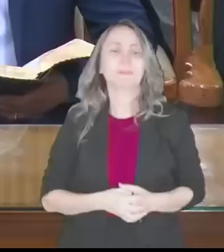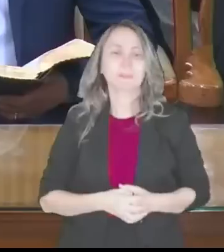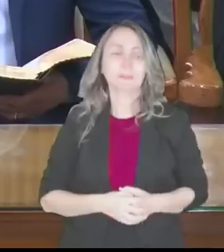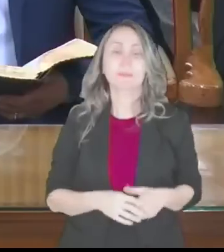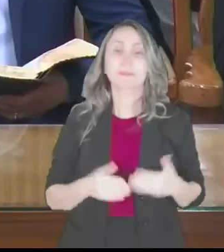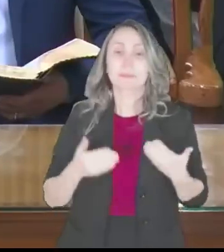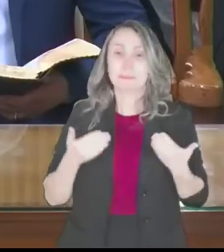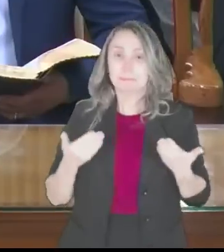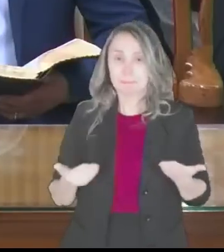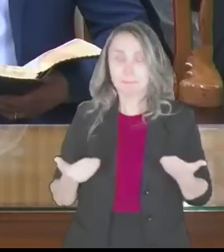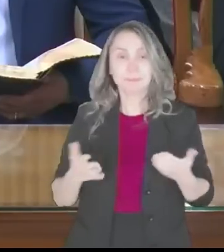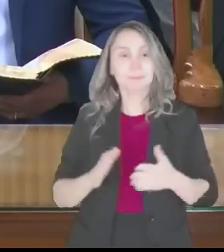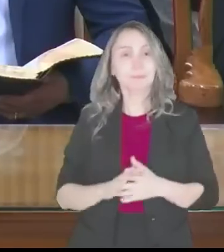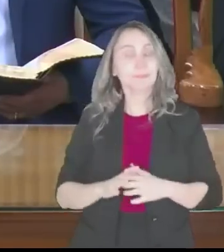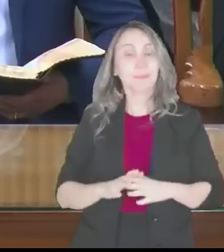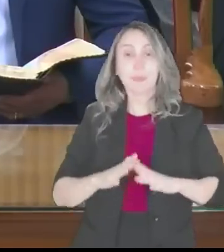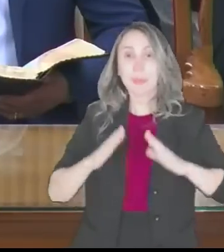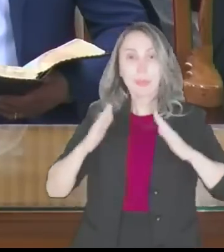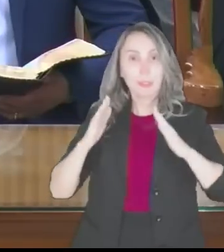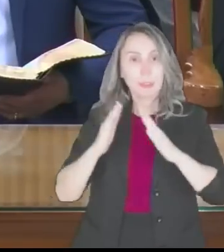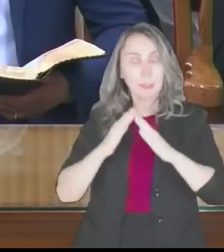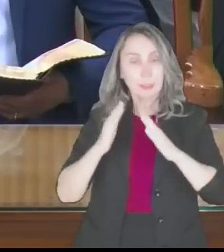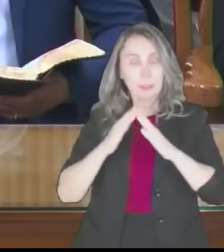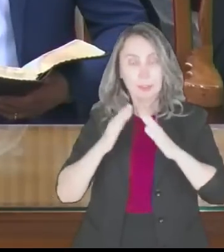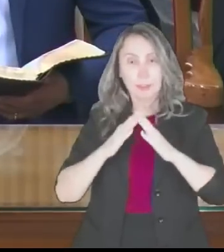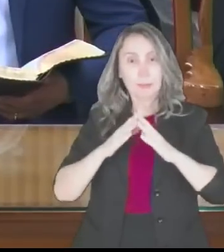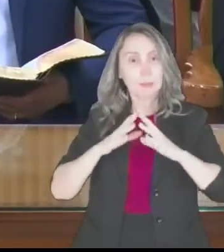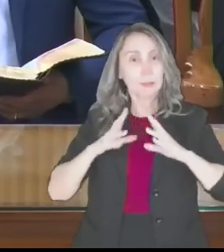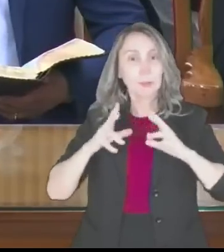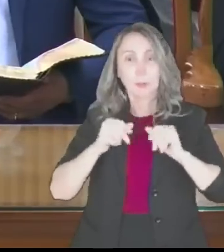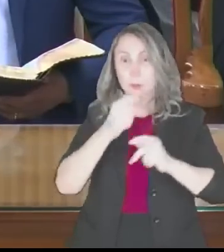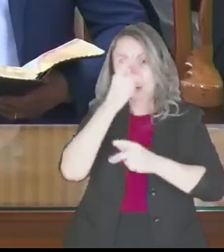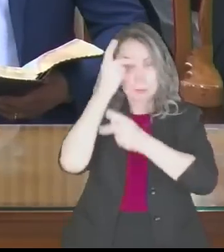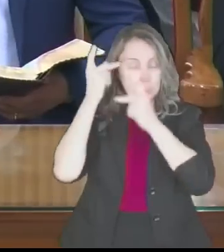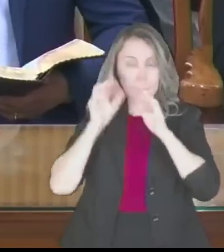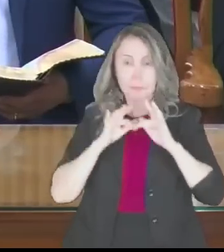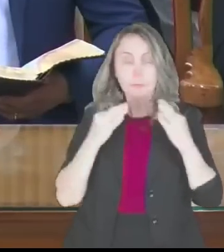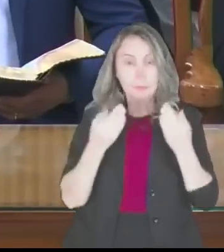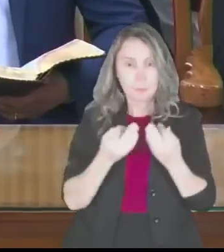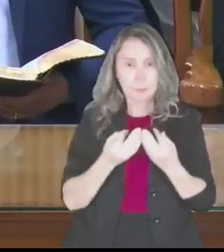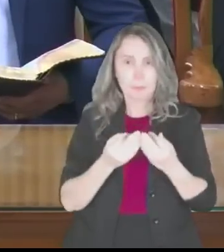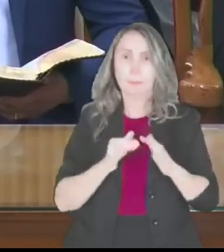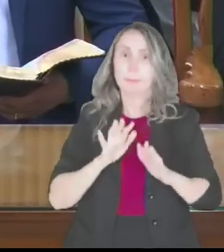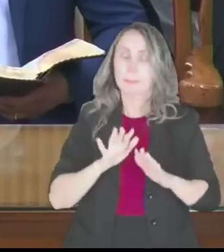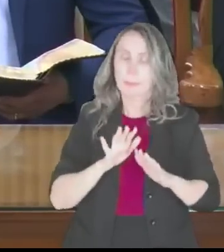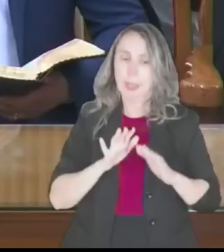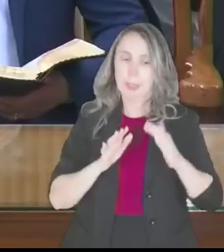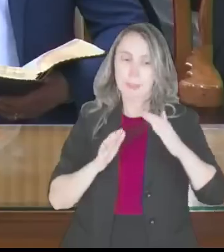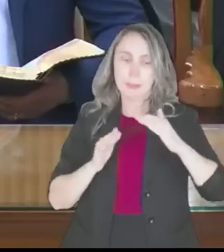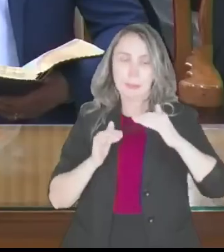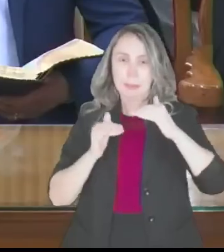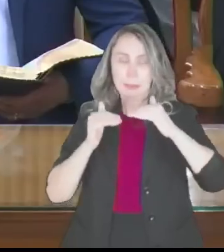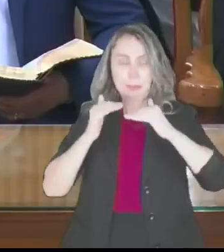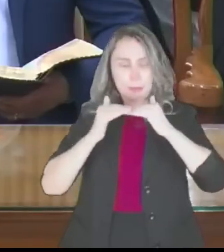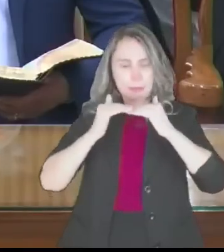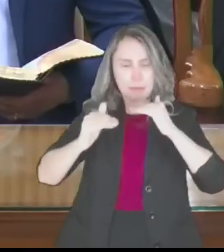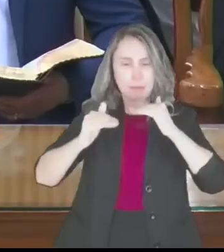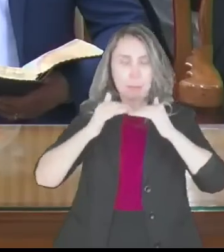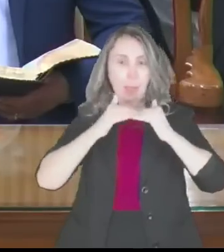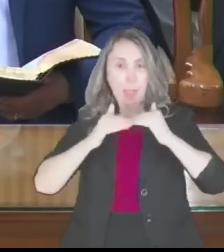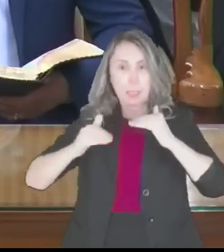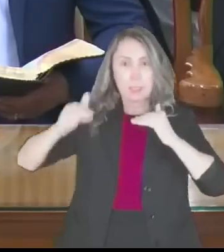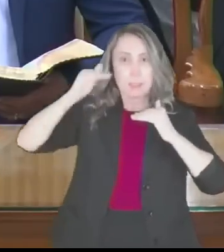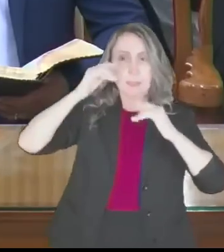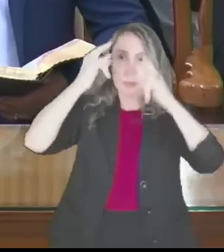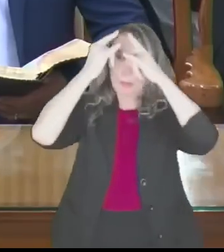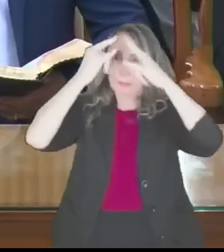Então, a casa era para todo mundo, mas a intimidade do casal era no eirado. Armava-se uma tenda e era lá em cima, no eirado, na